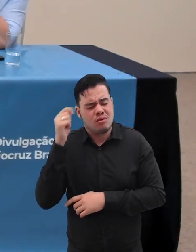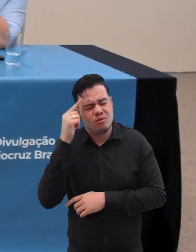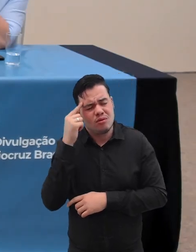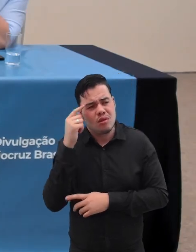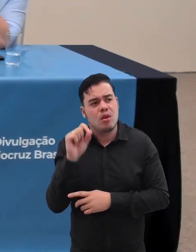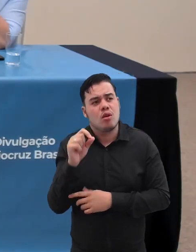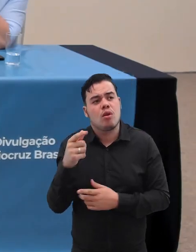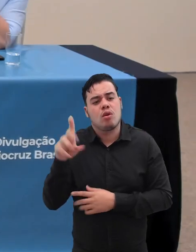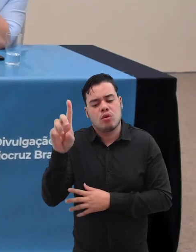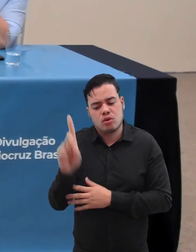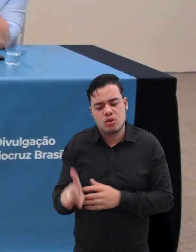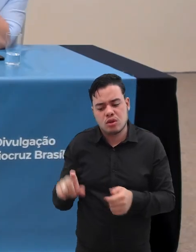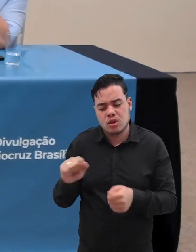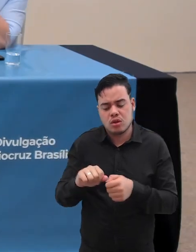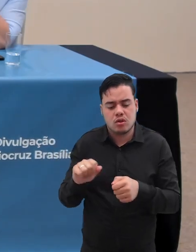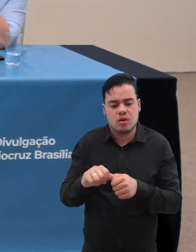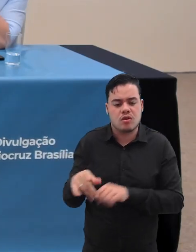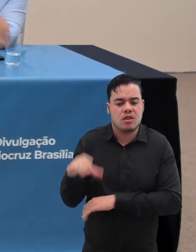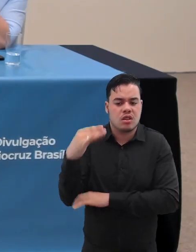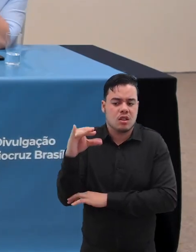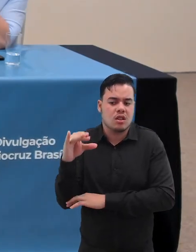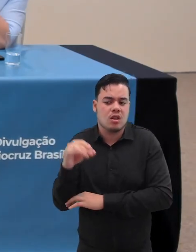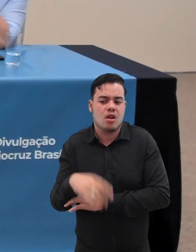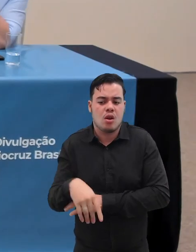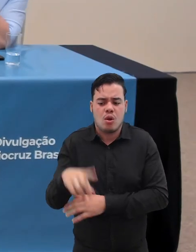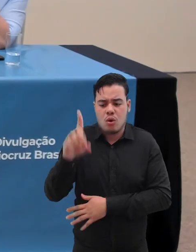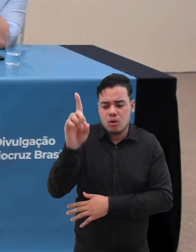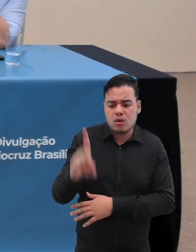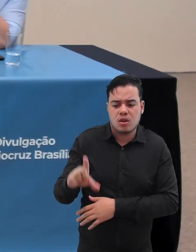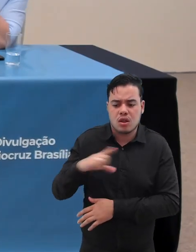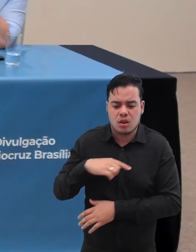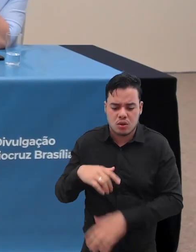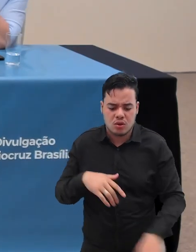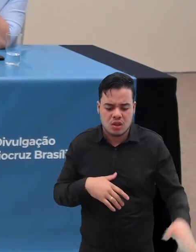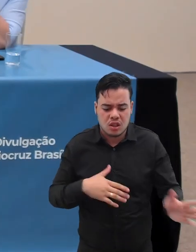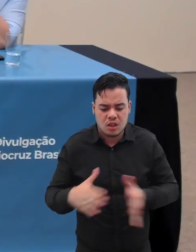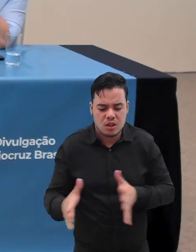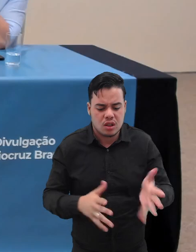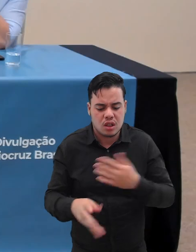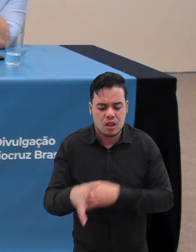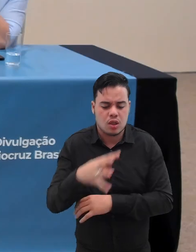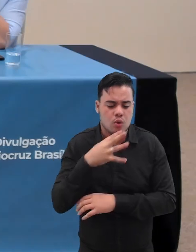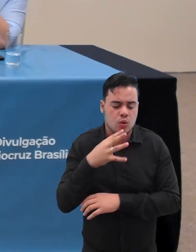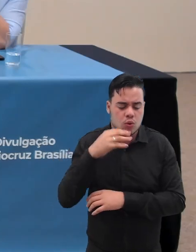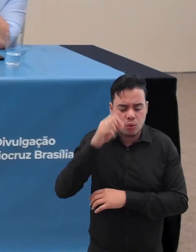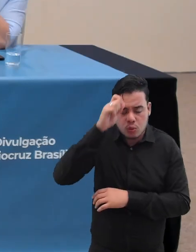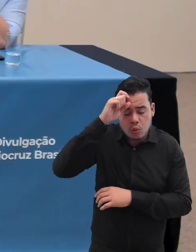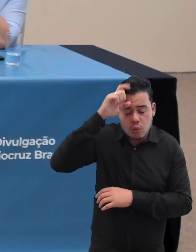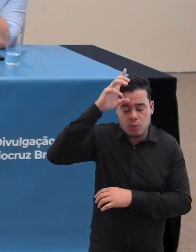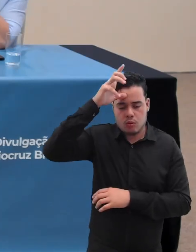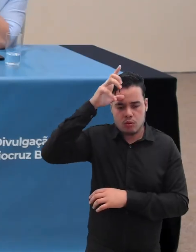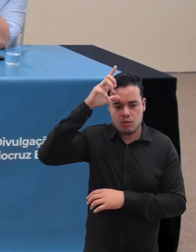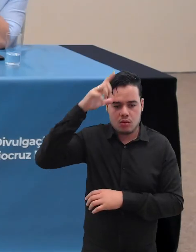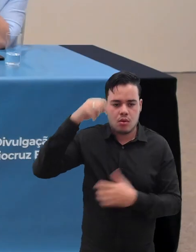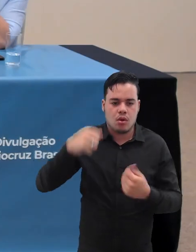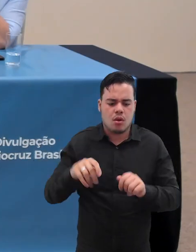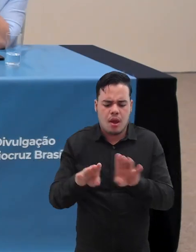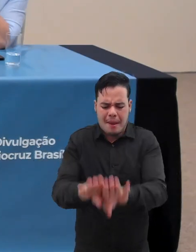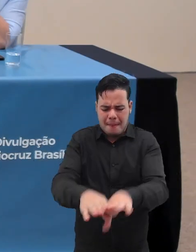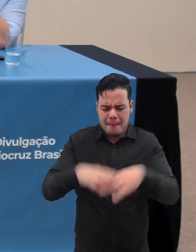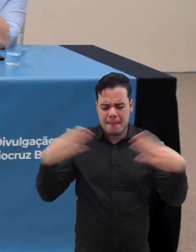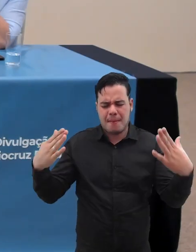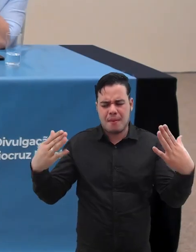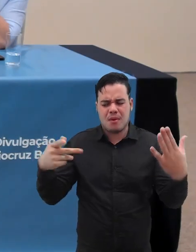o direito a fazer ciência, o direito a ter acesso ao conhecimento é da sociedade como um todo, e que a gente precisa, então, ancarar